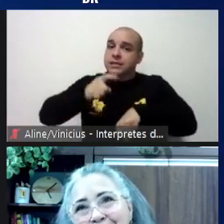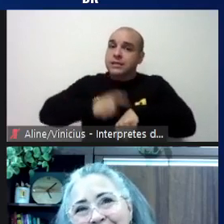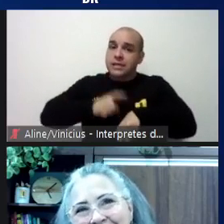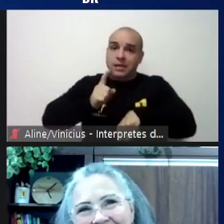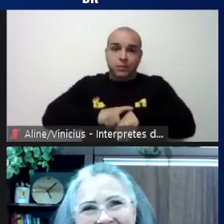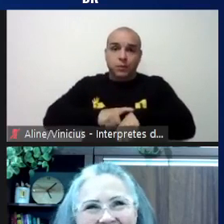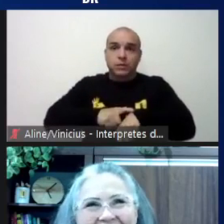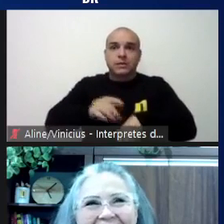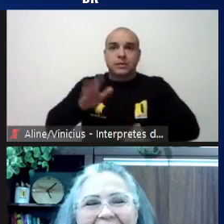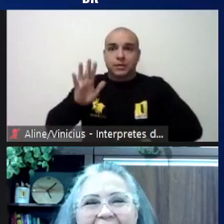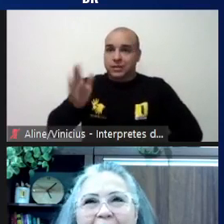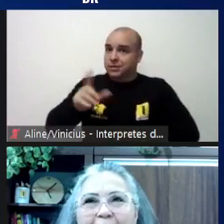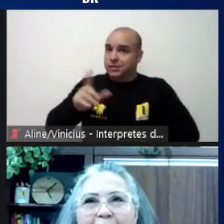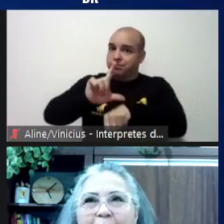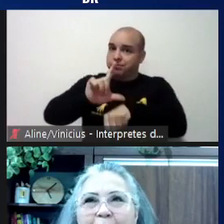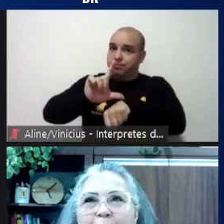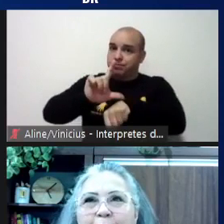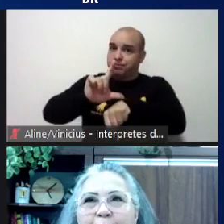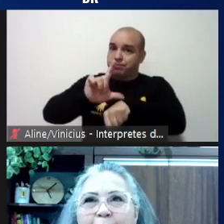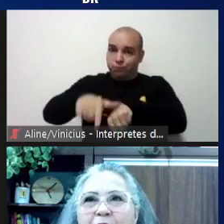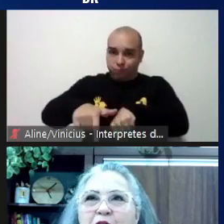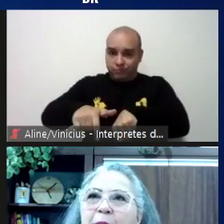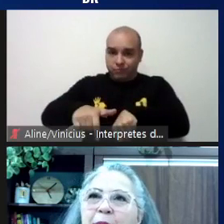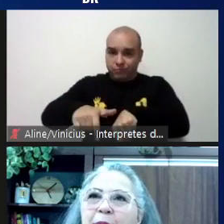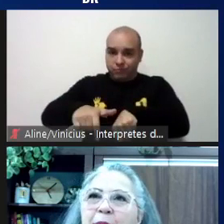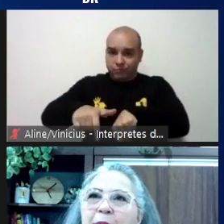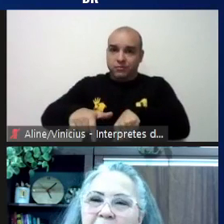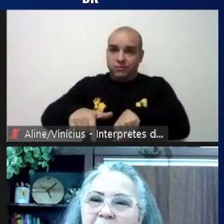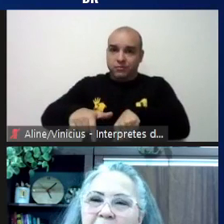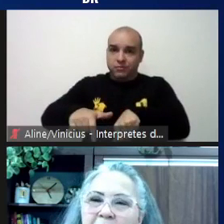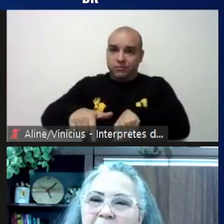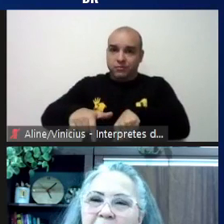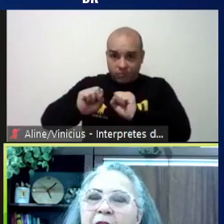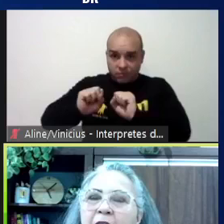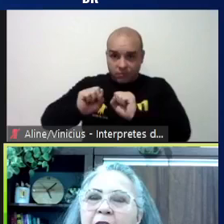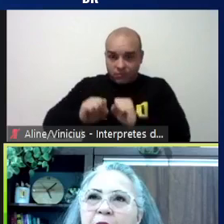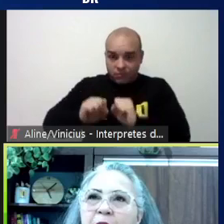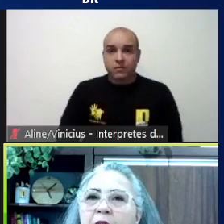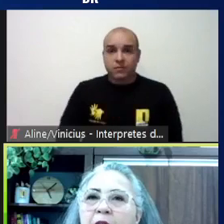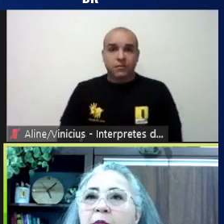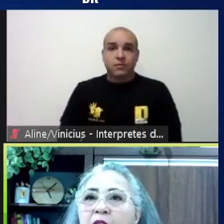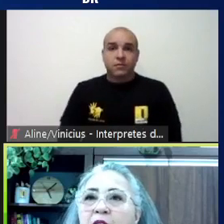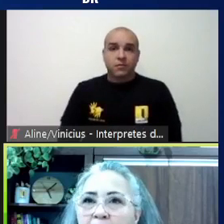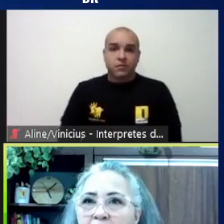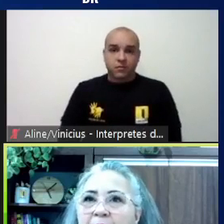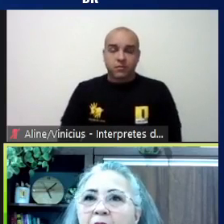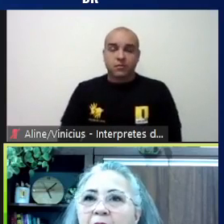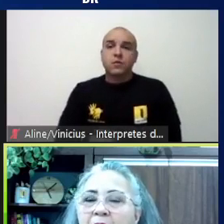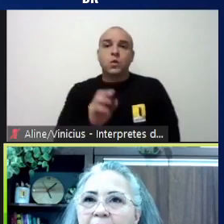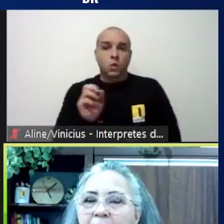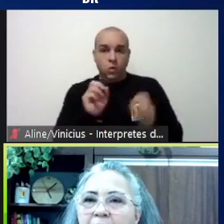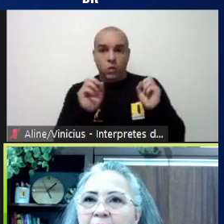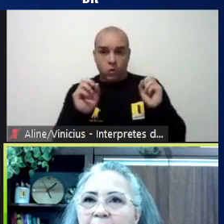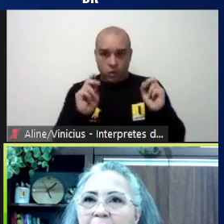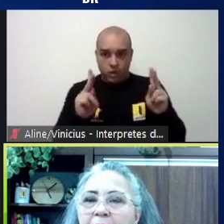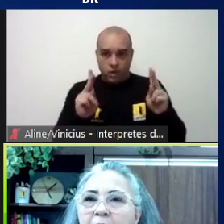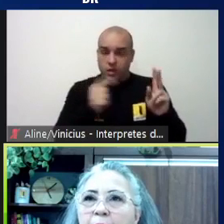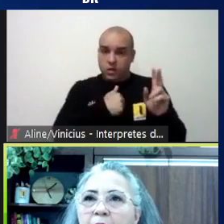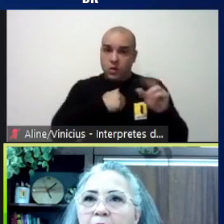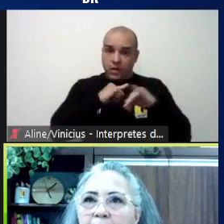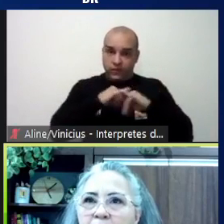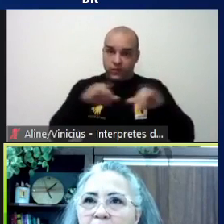passamos 10 minutinhos. Você Mas gostaria de responder? Bibliografia, Fátima. Vamos Sim. disponibilizar esse